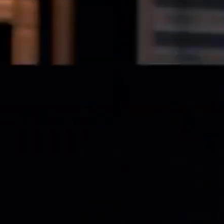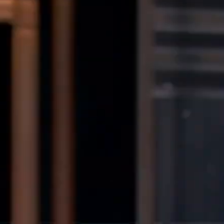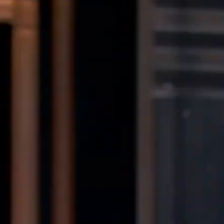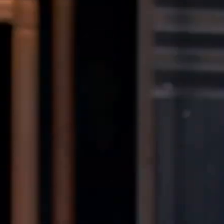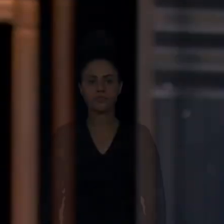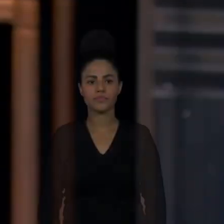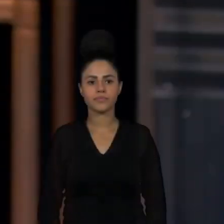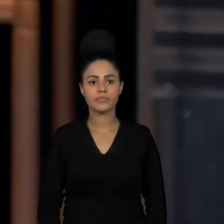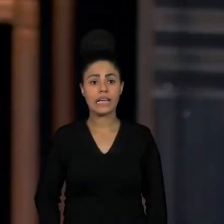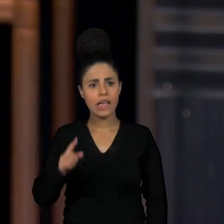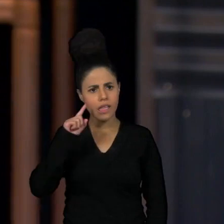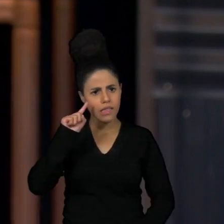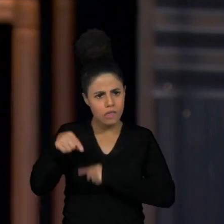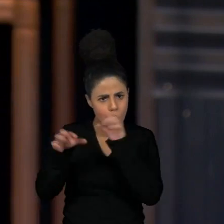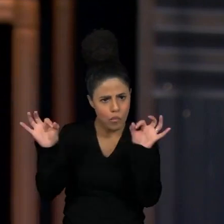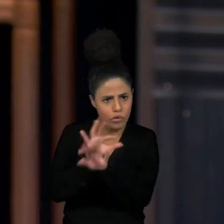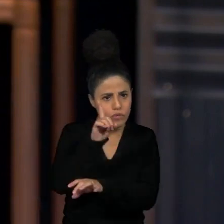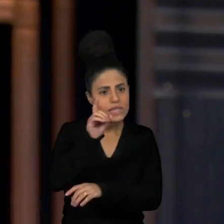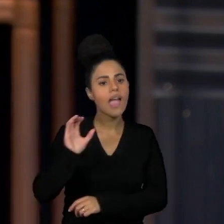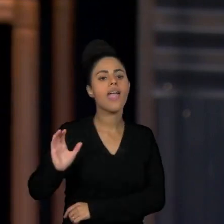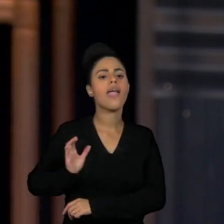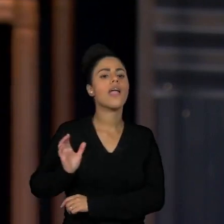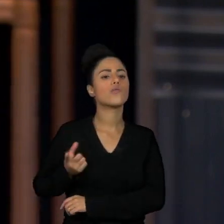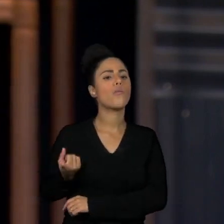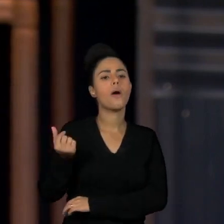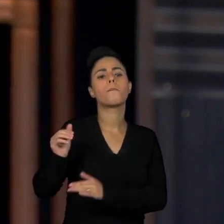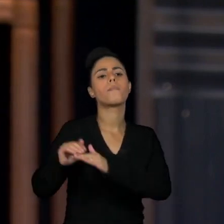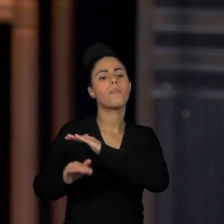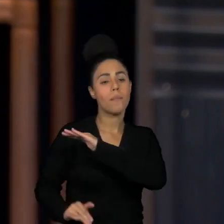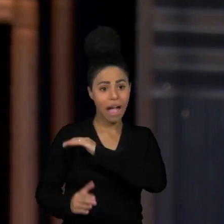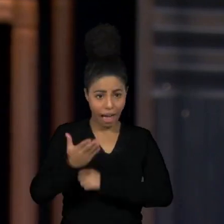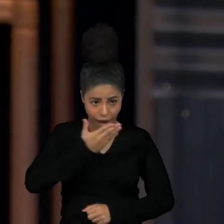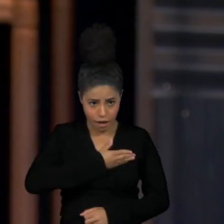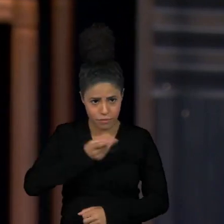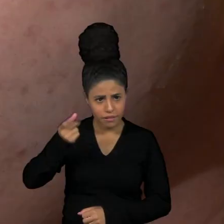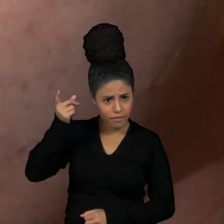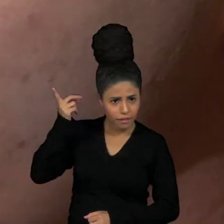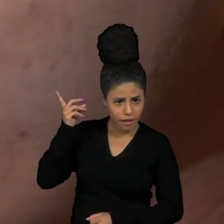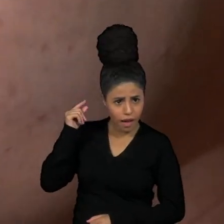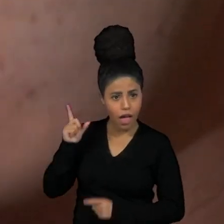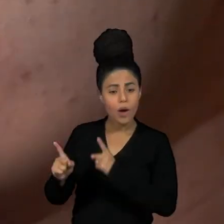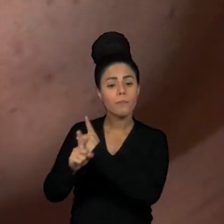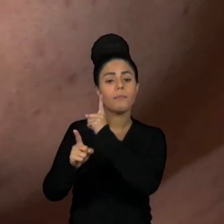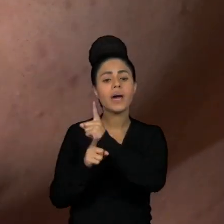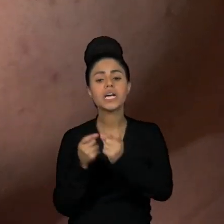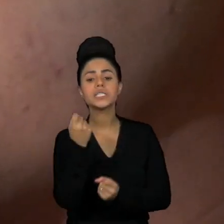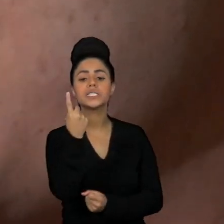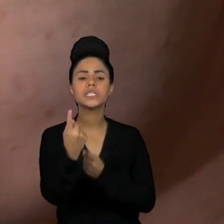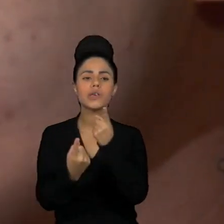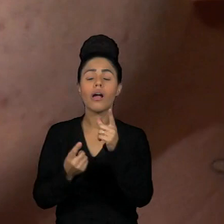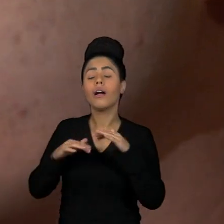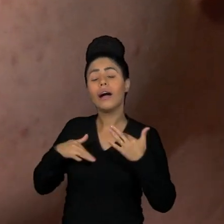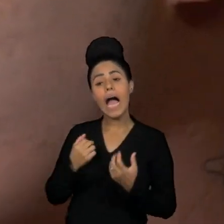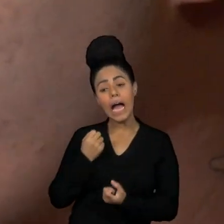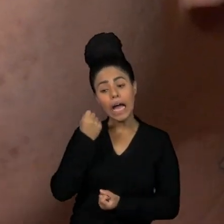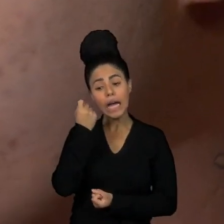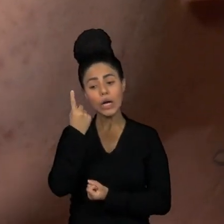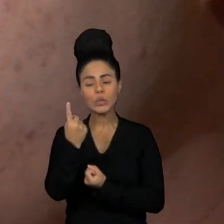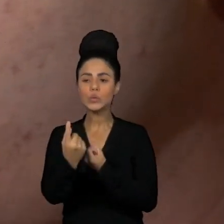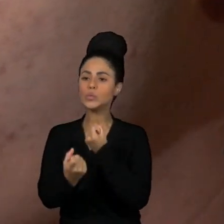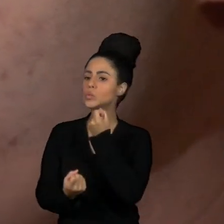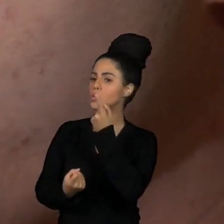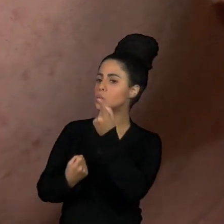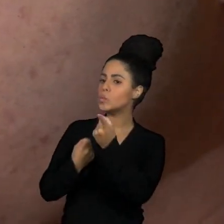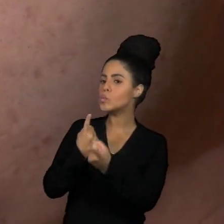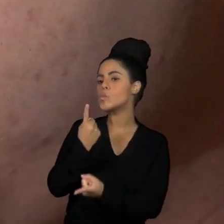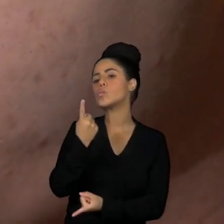Depois que você ficou rico, apareceu muito amigo de infância? Olha, não era? alguns, confesso que